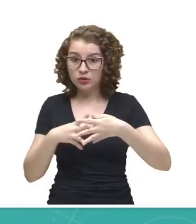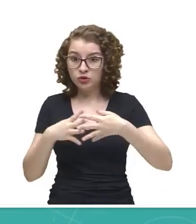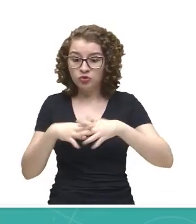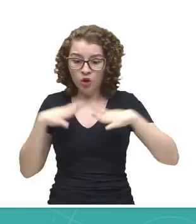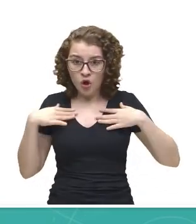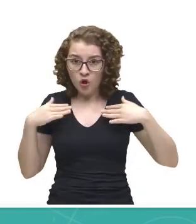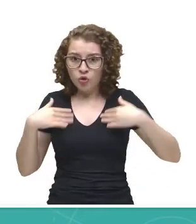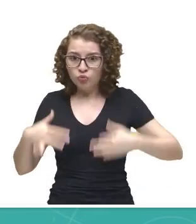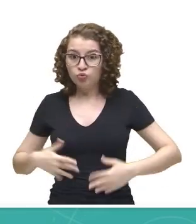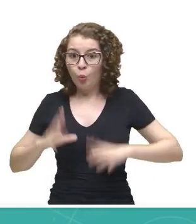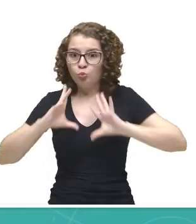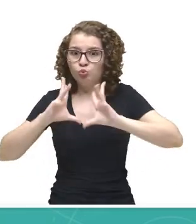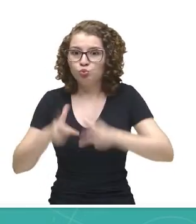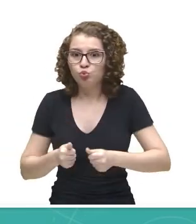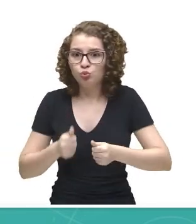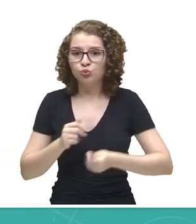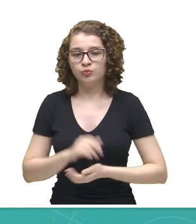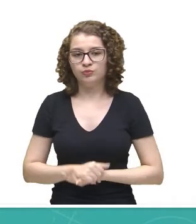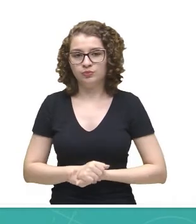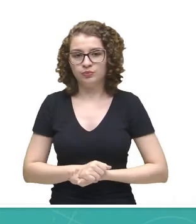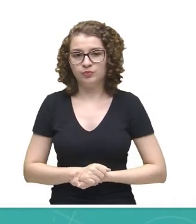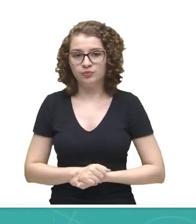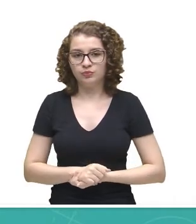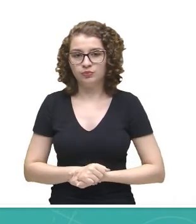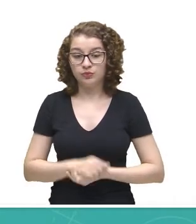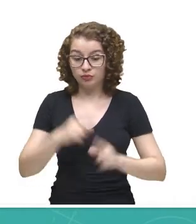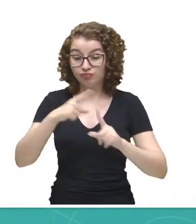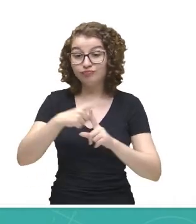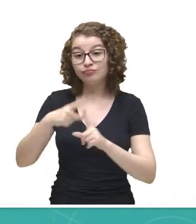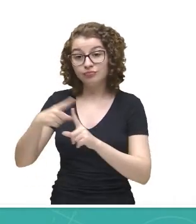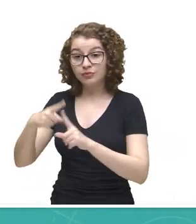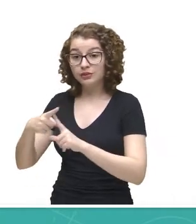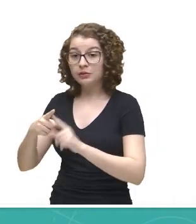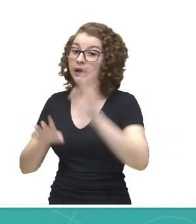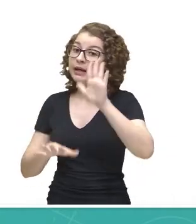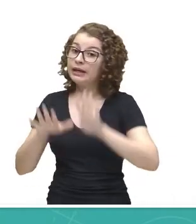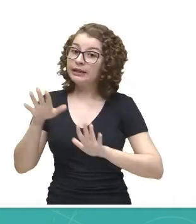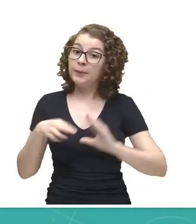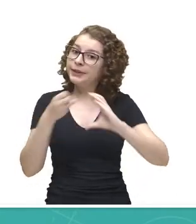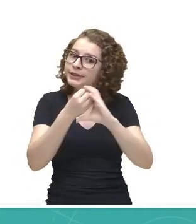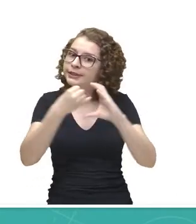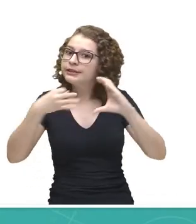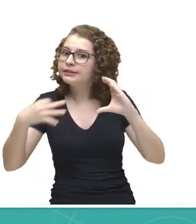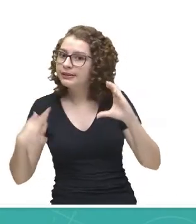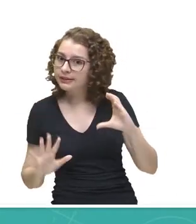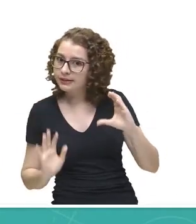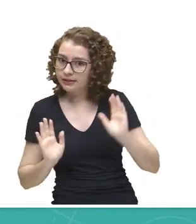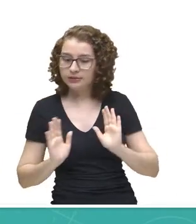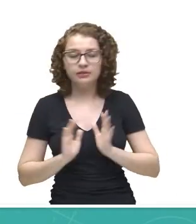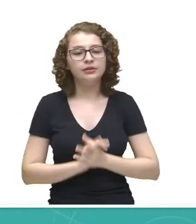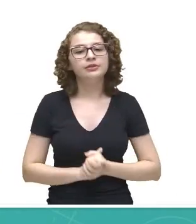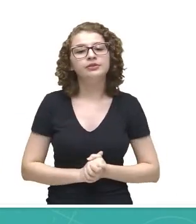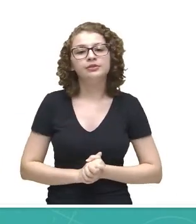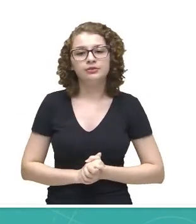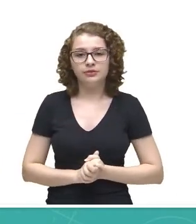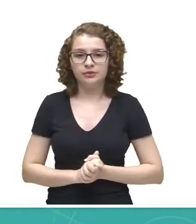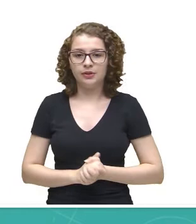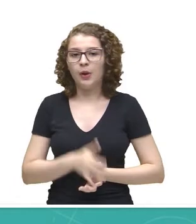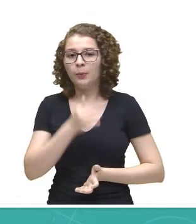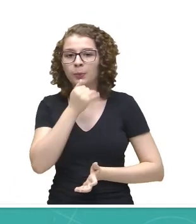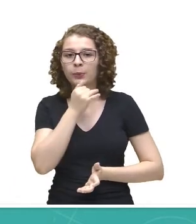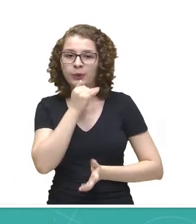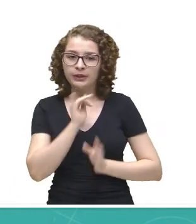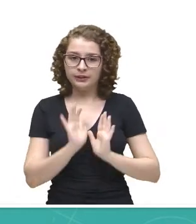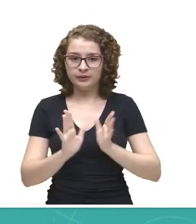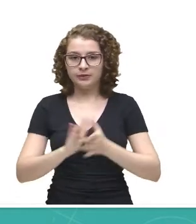corpo. Então, ele é dividido em alguns tipos, tá? De acordo ali com as suas características. A gente tem aqui a presença